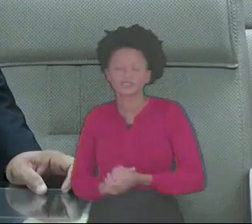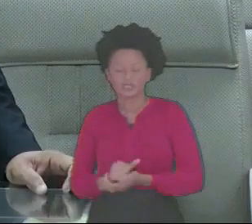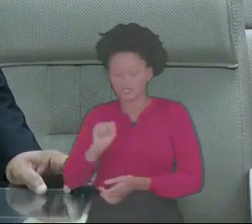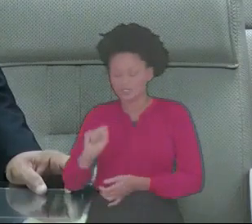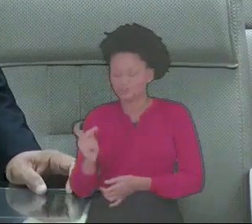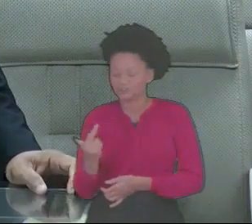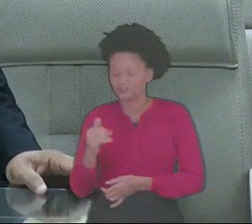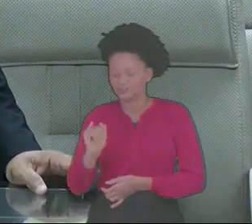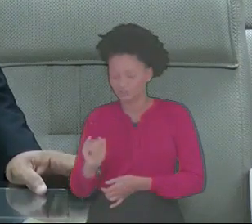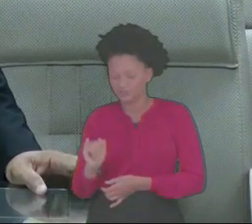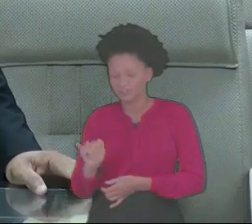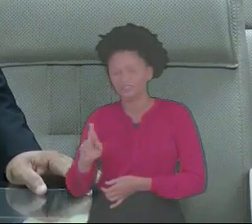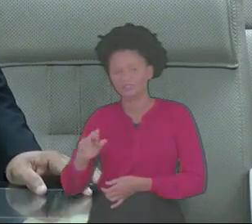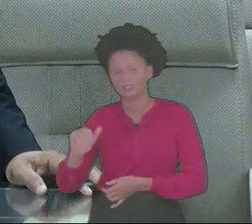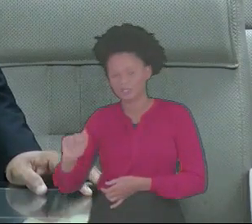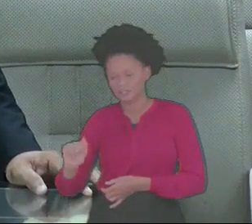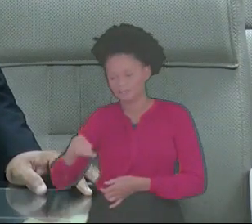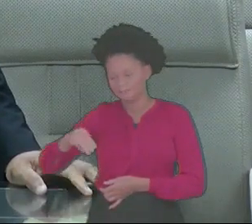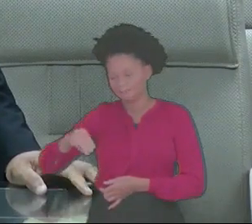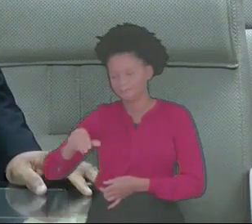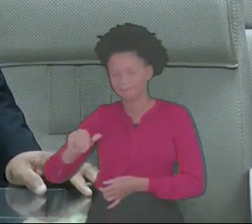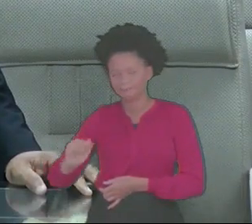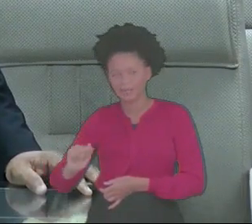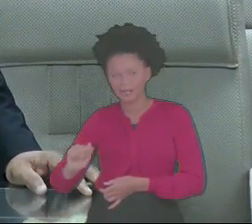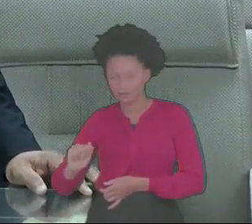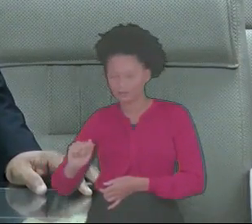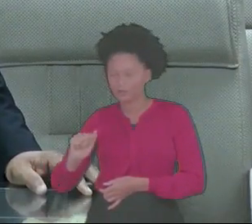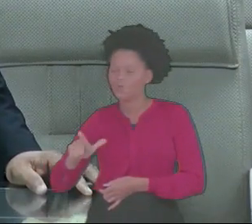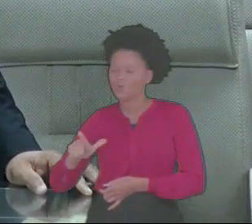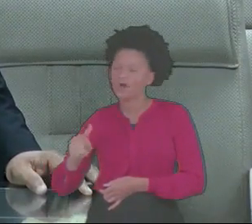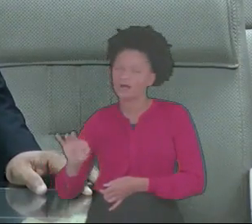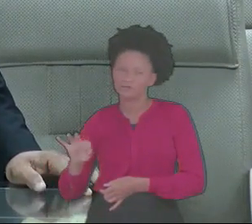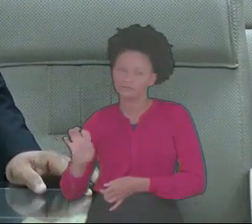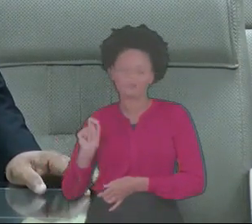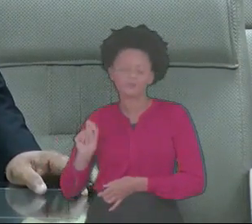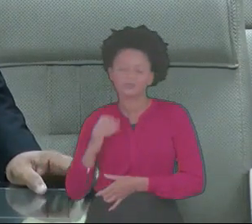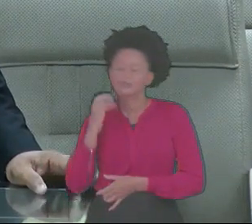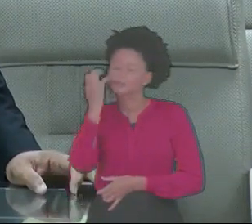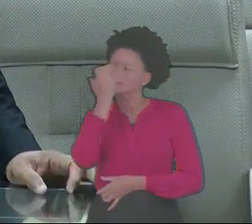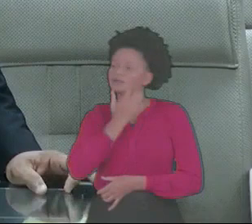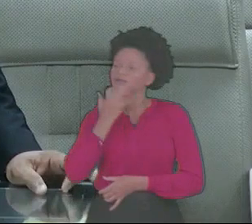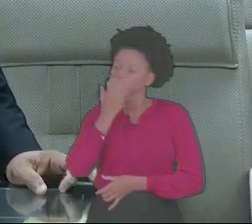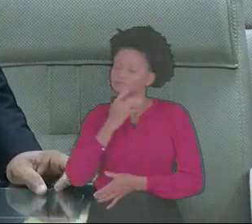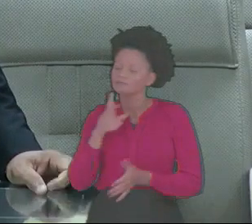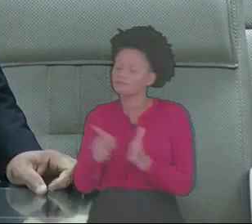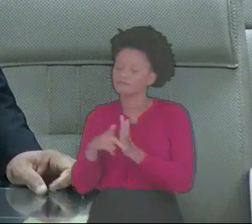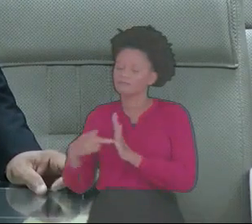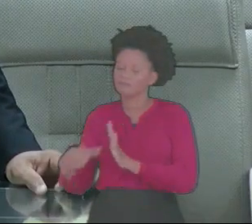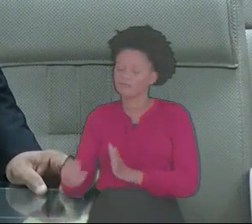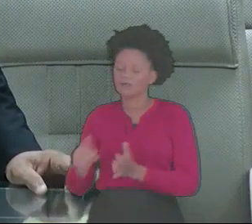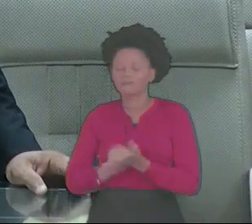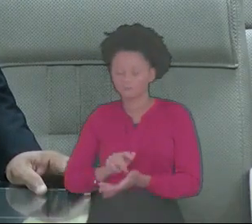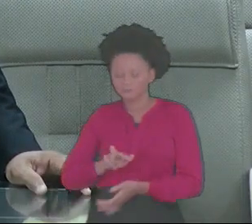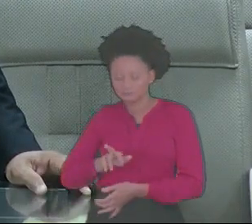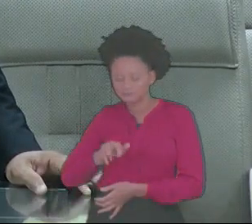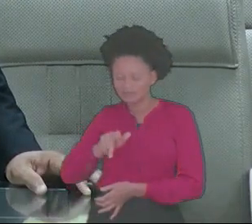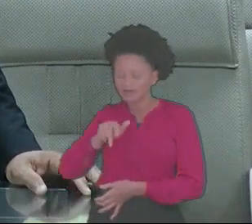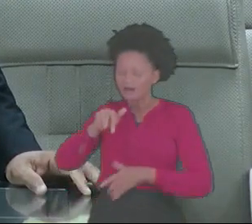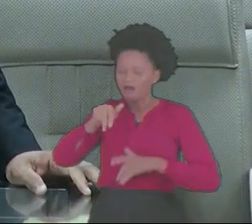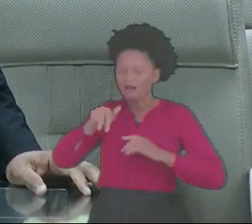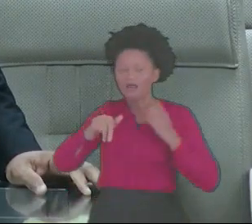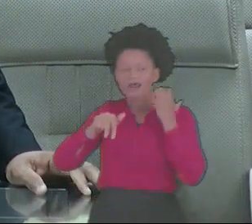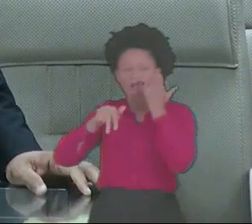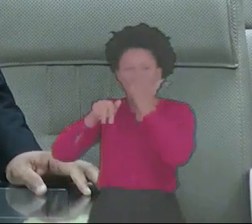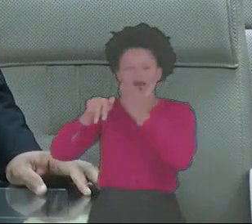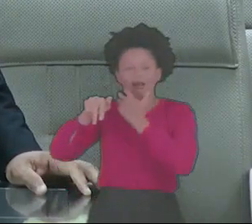dos degraus o que todos nós temos nas nossas epígrafes das nossas Bíblias